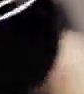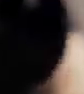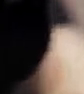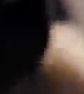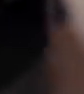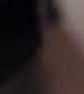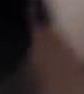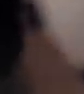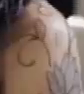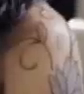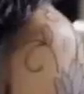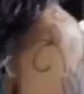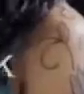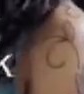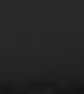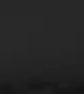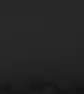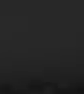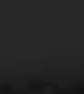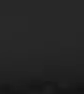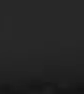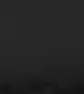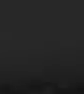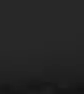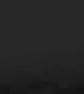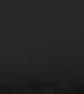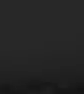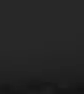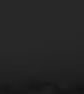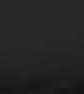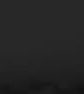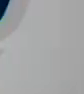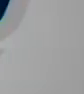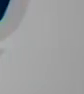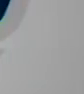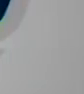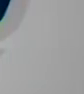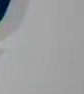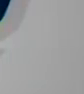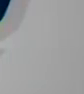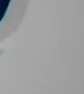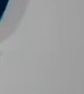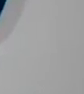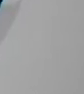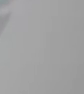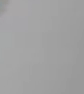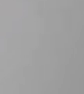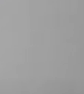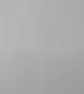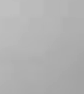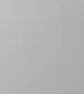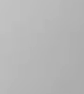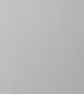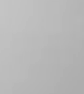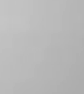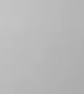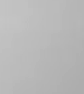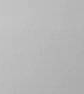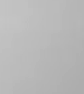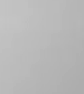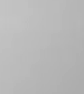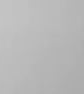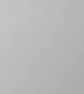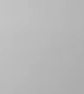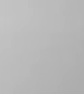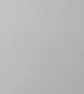Guaraná Real Long Neck. Girou, tomou. Axis. Evoluir sempre. MP Consultoria. Soluções de gestão e